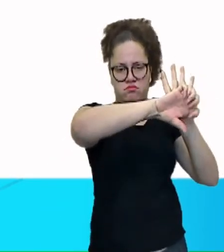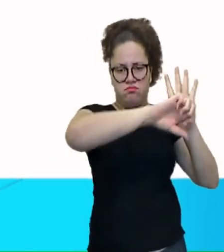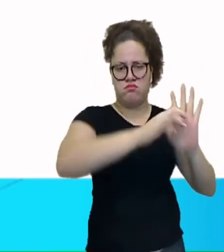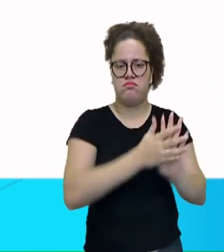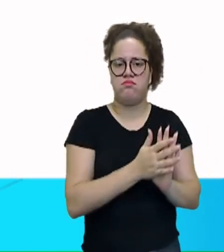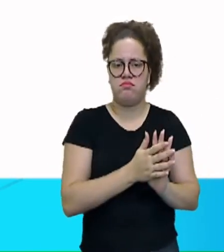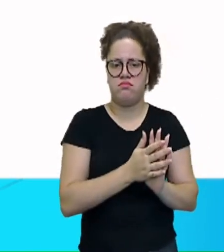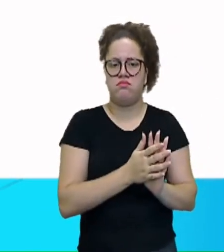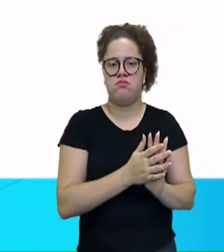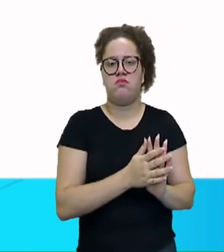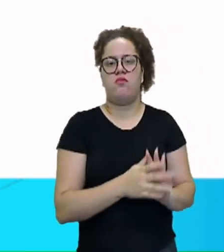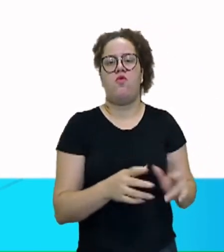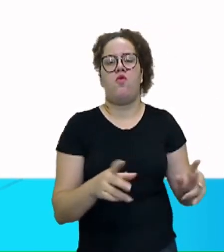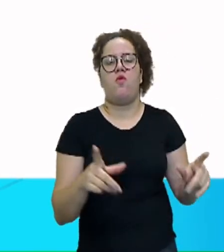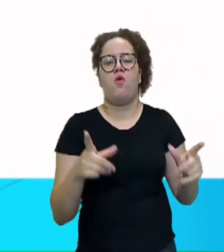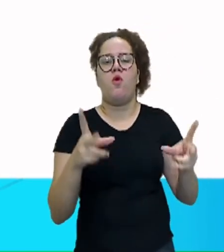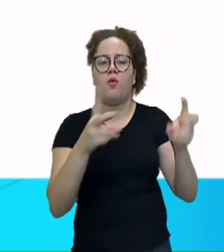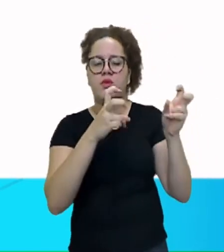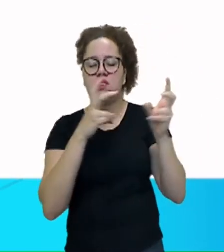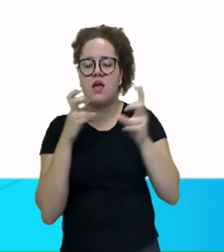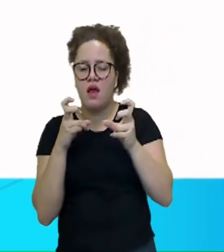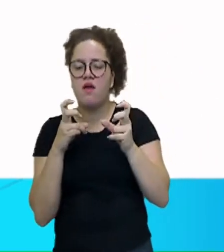que é uma fotografia.